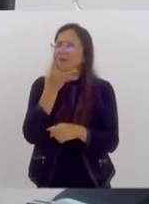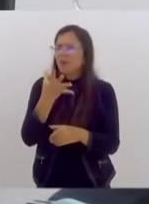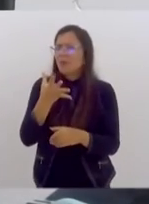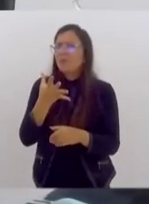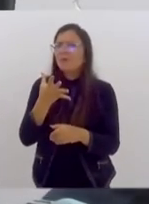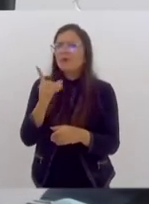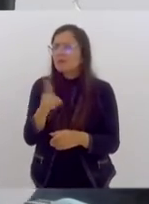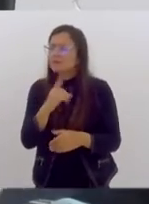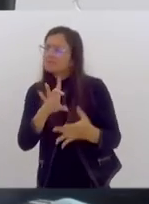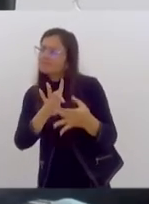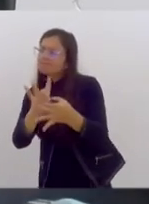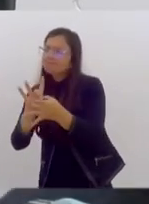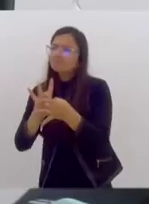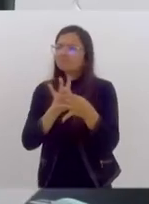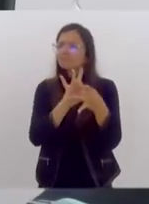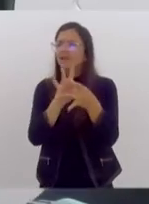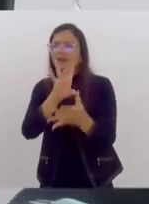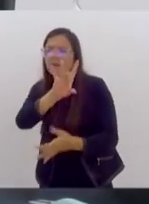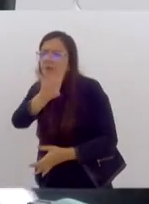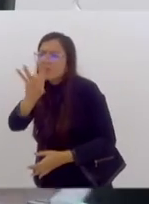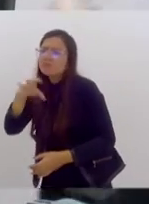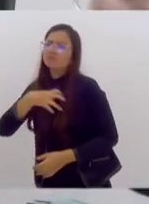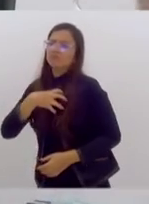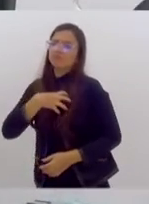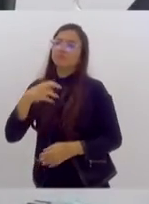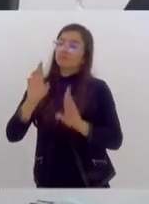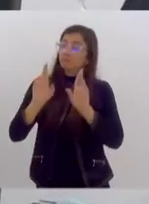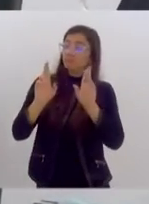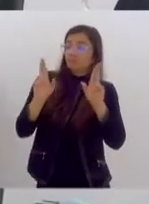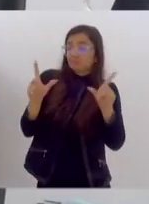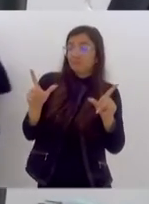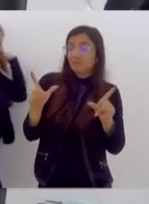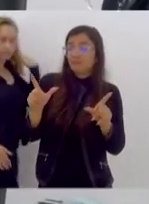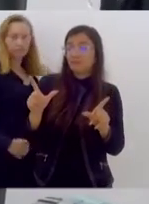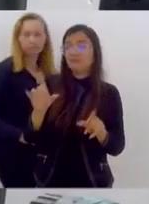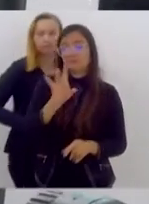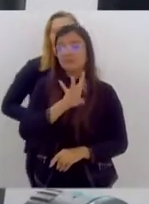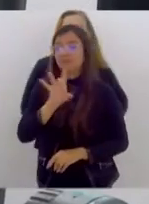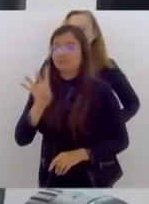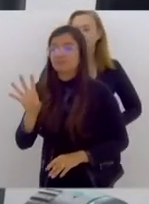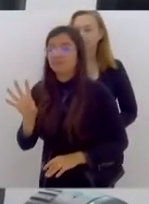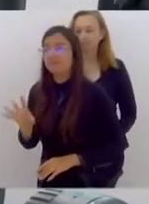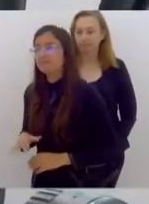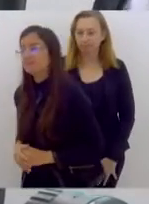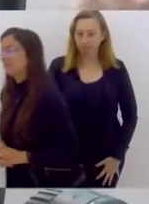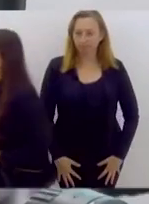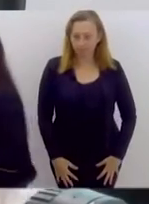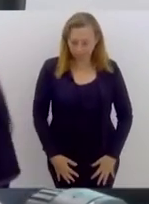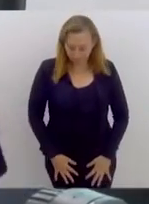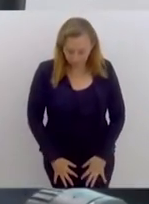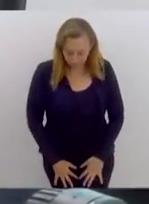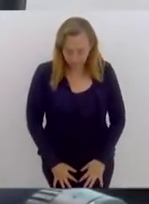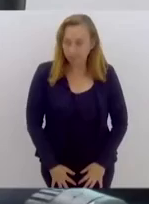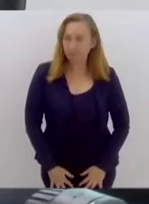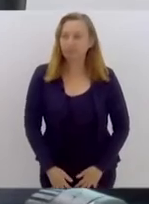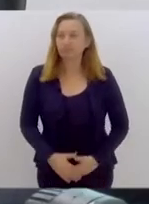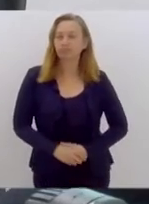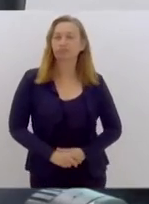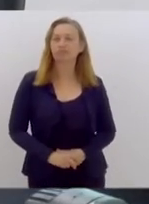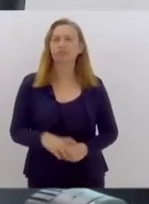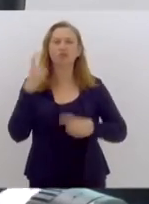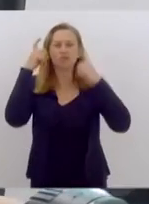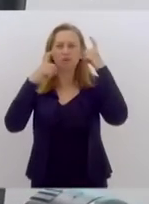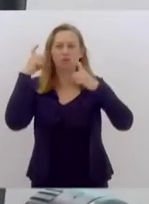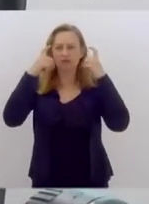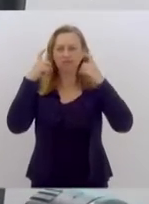né com cada um com olhar diferenciado um na questão da situação da estação da precariedade a preocupação